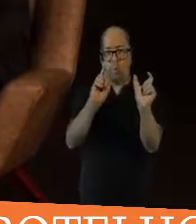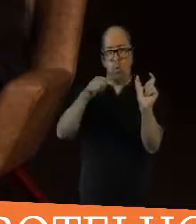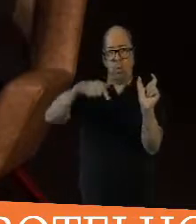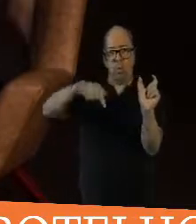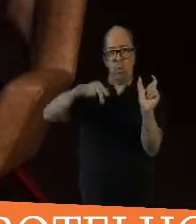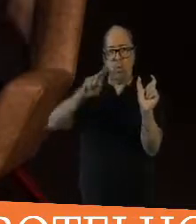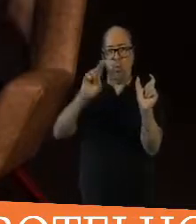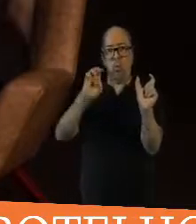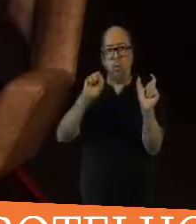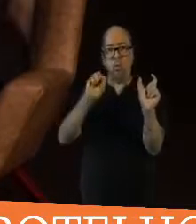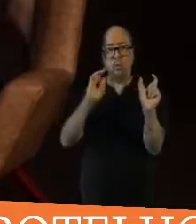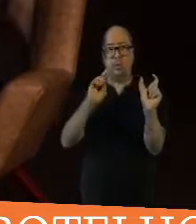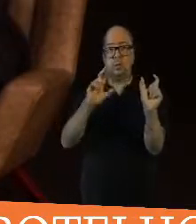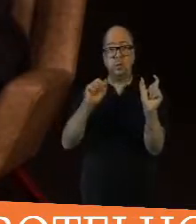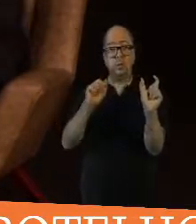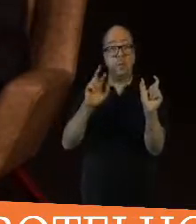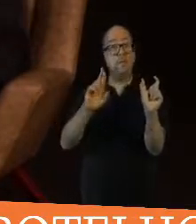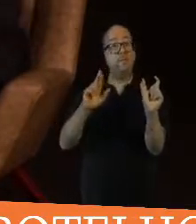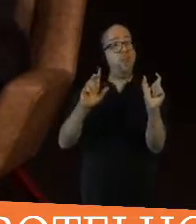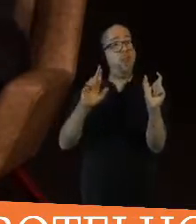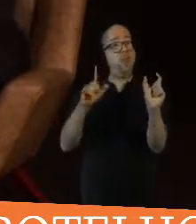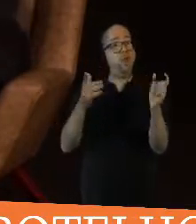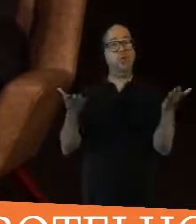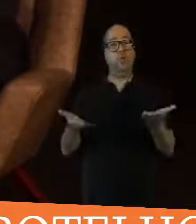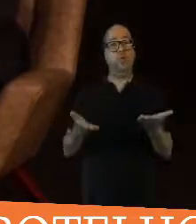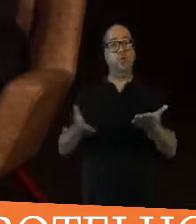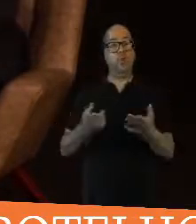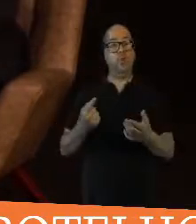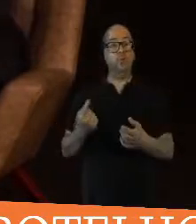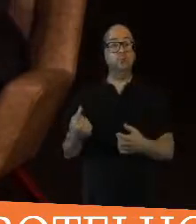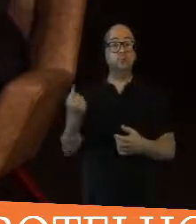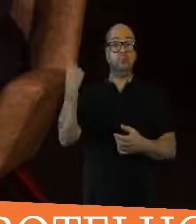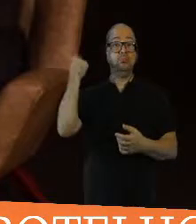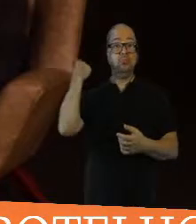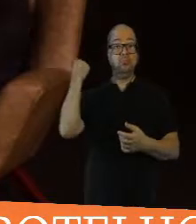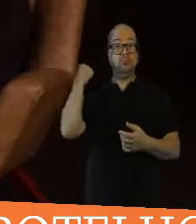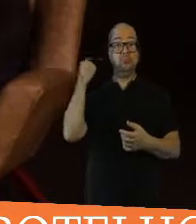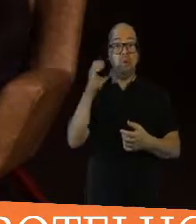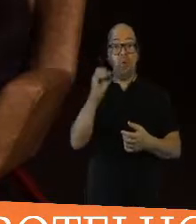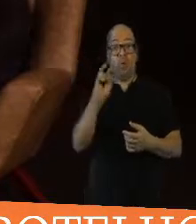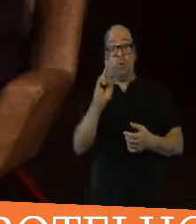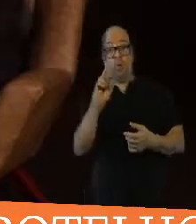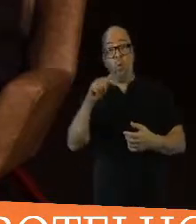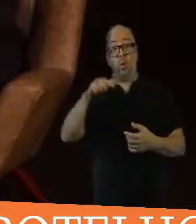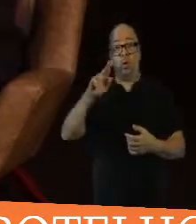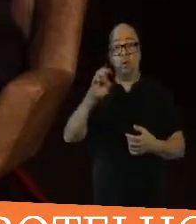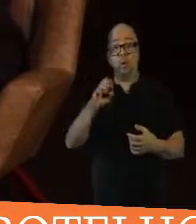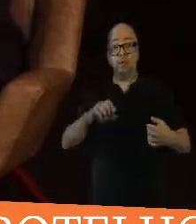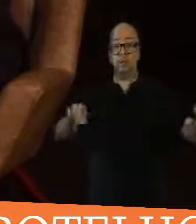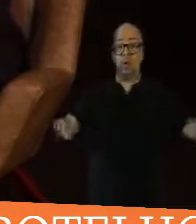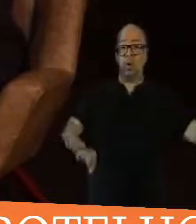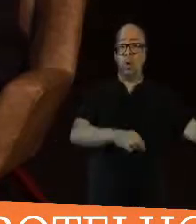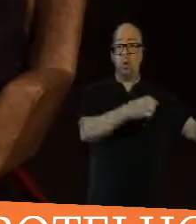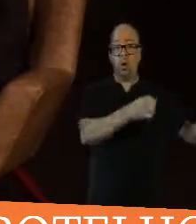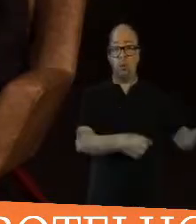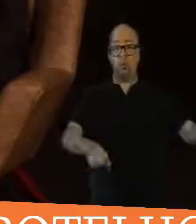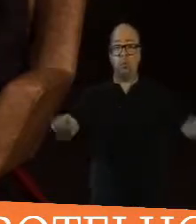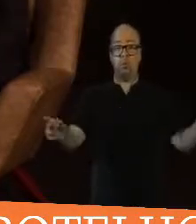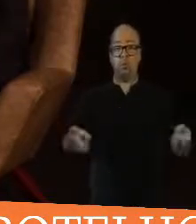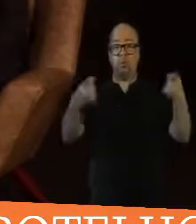dizer exatamente a orquestra clássica, nos moldes da orquestra sinfônica, assim, nem sempre tinha que ver com